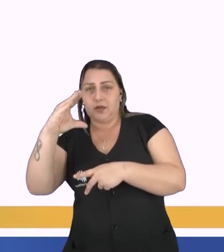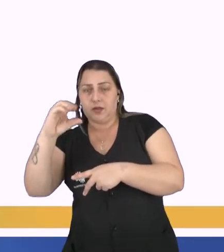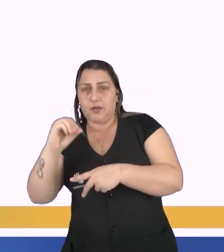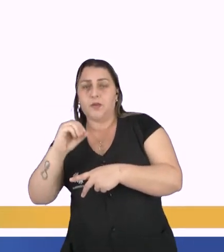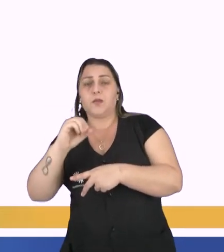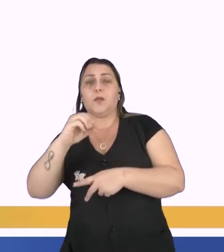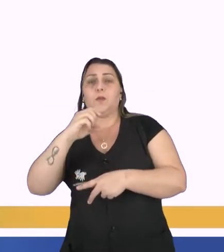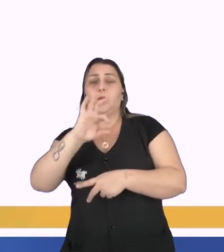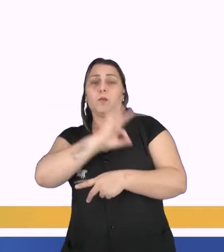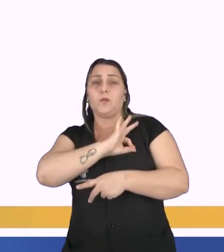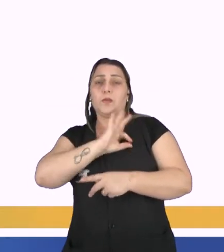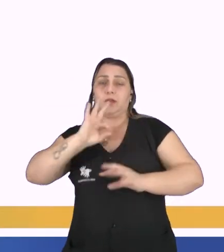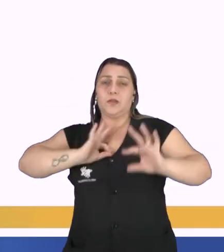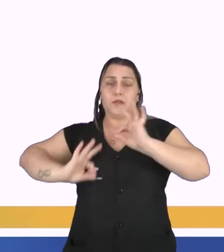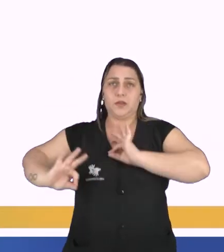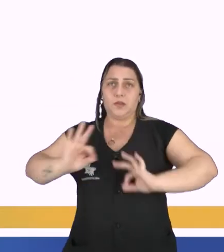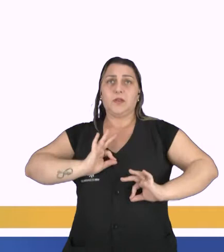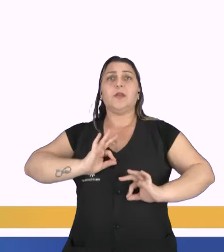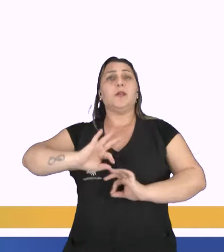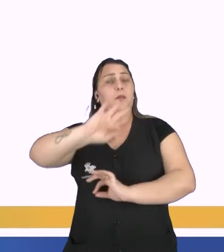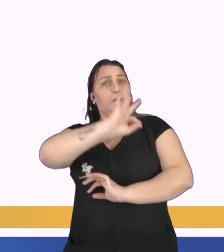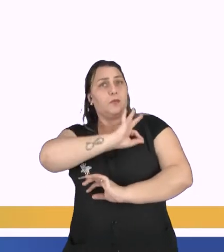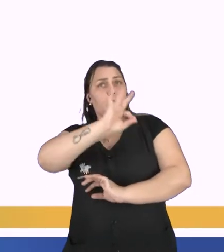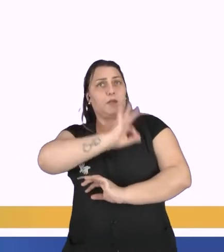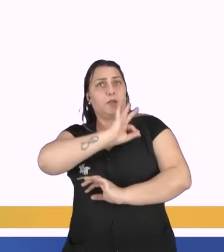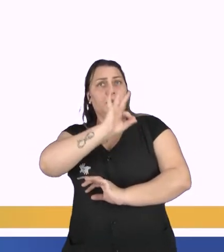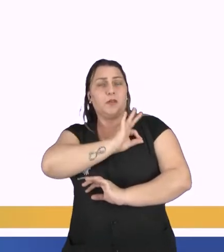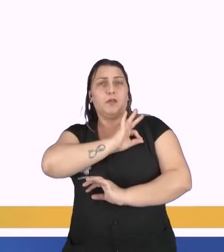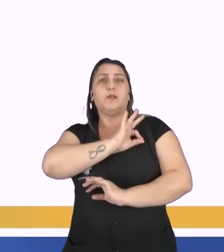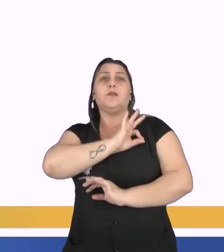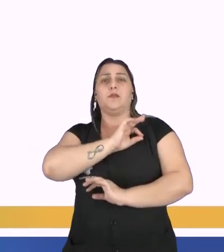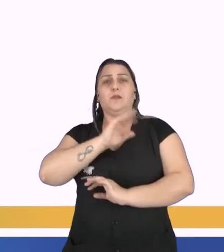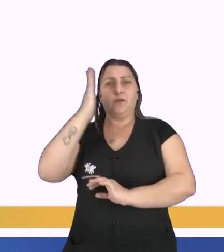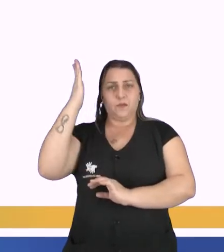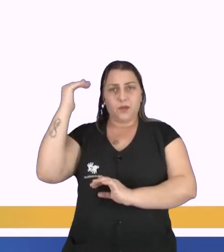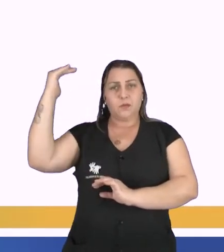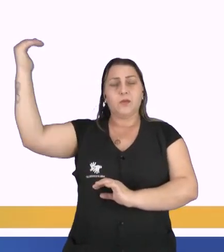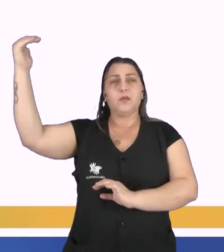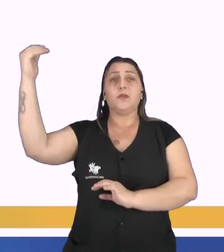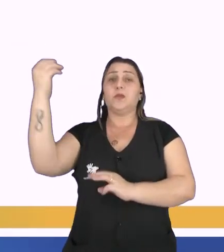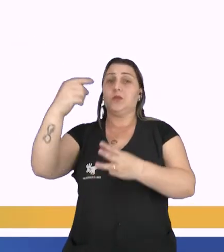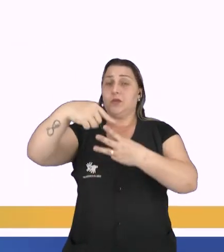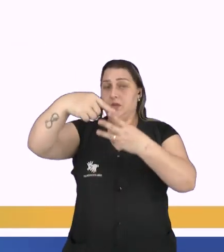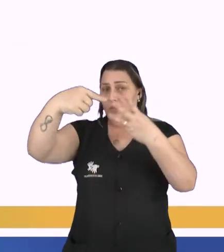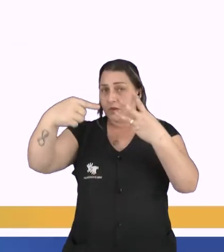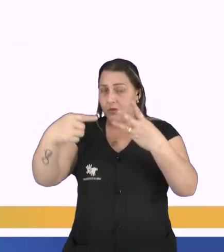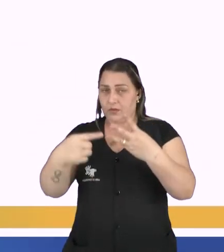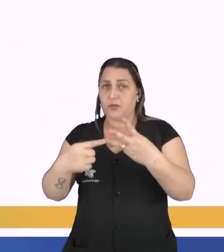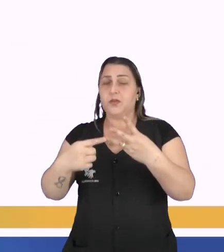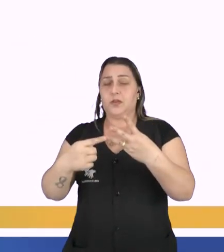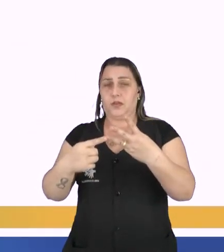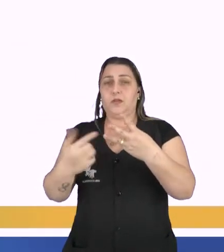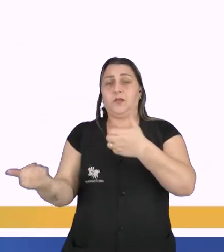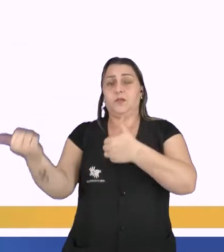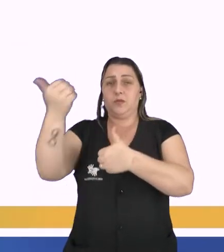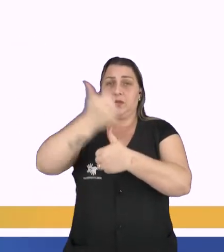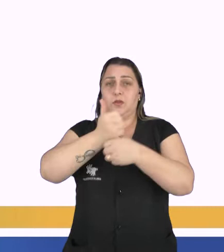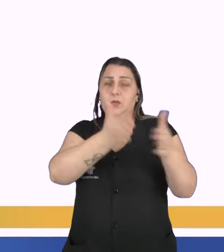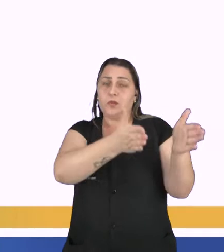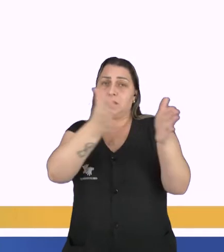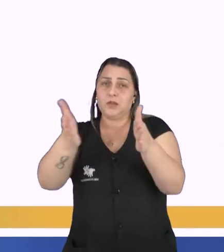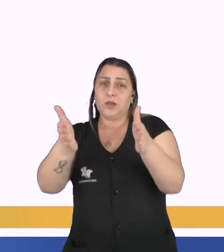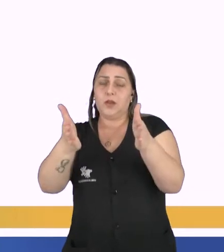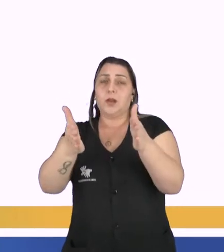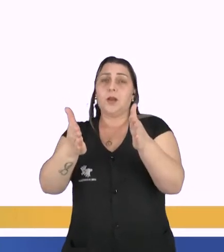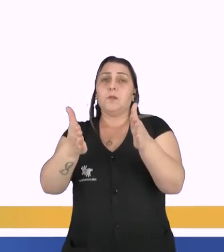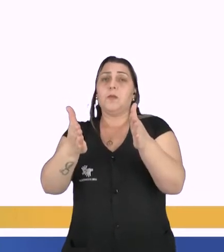do Exército Imperial e era um militar renomado, né? Então, esses três, eles vão reger aí durante esse período,